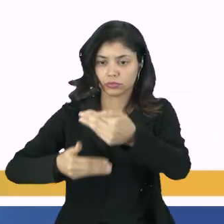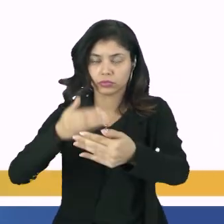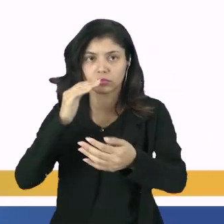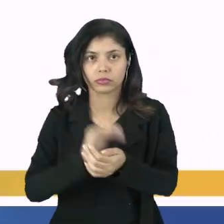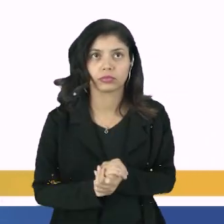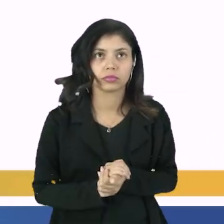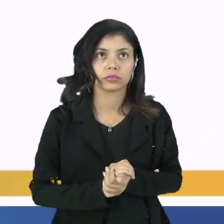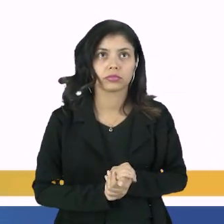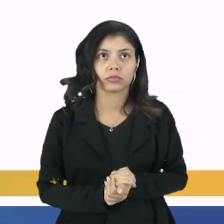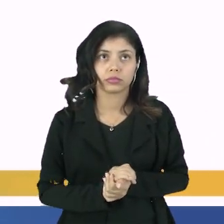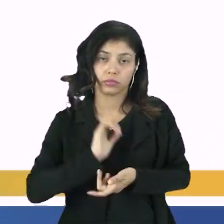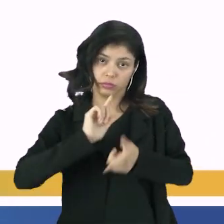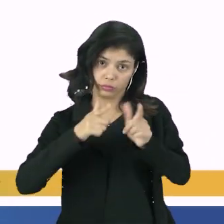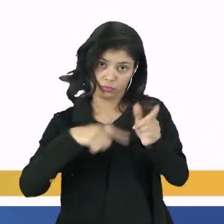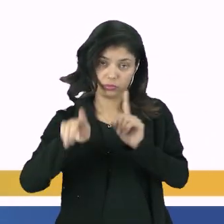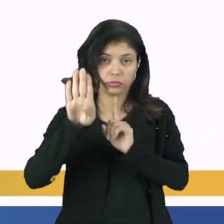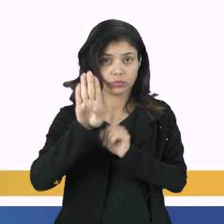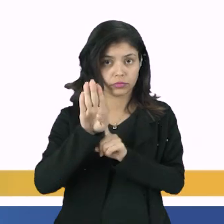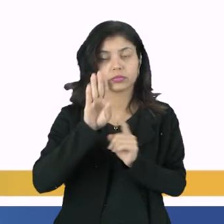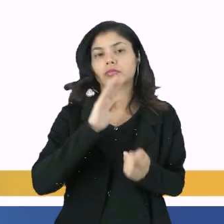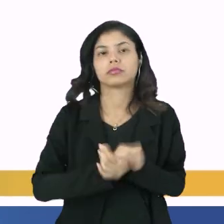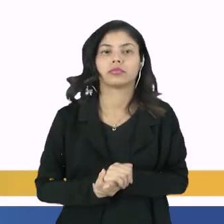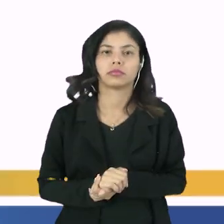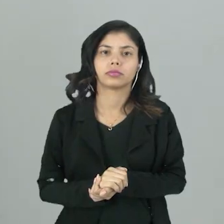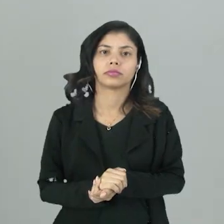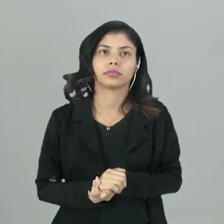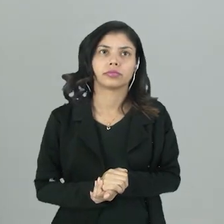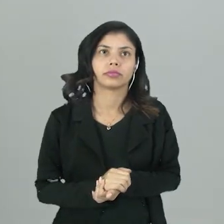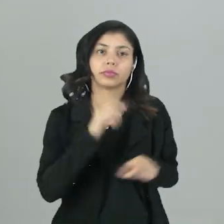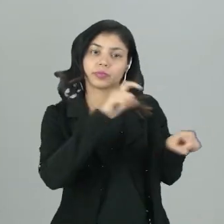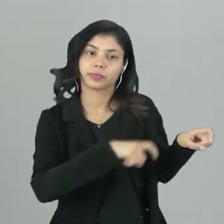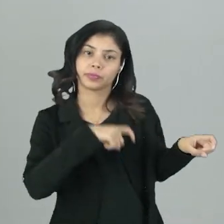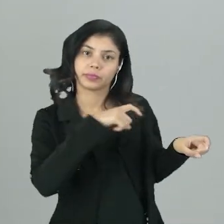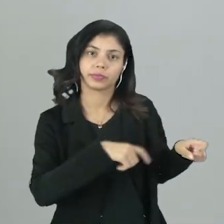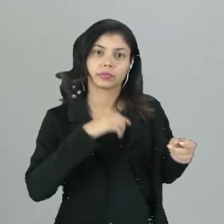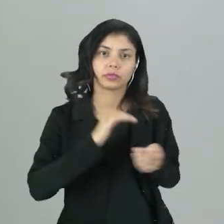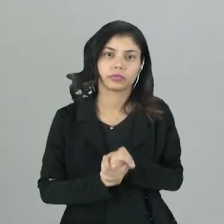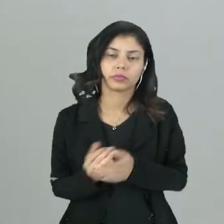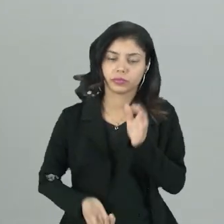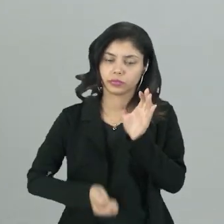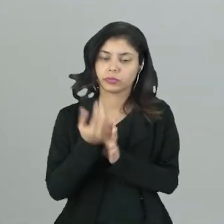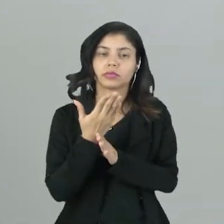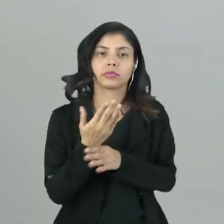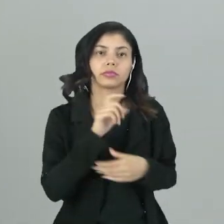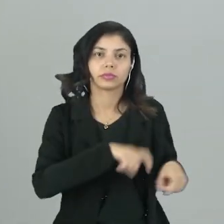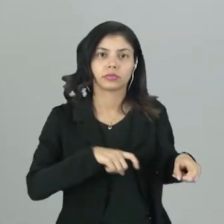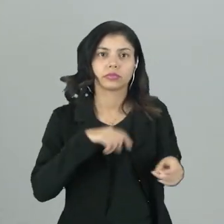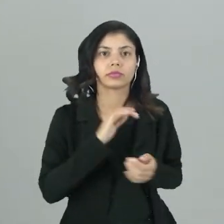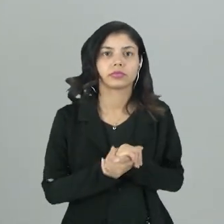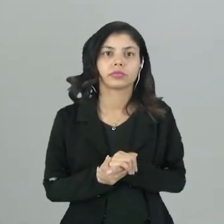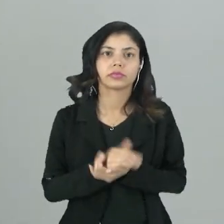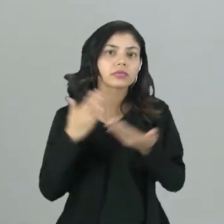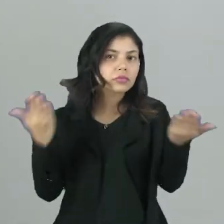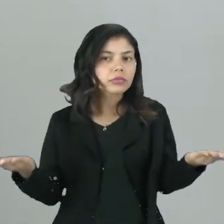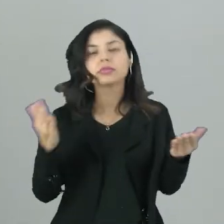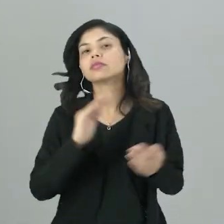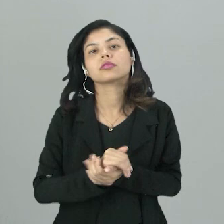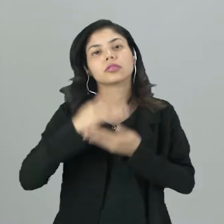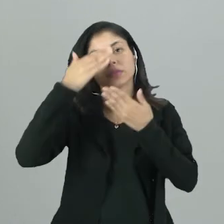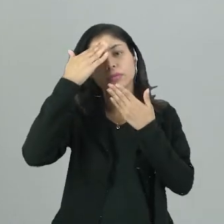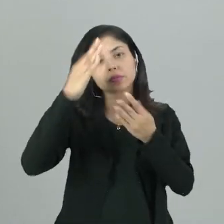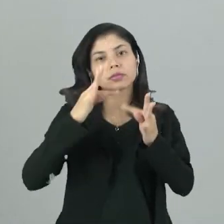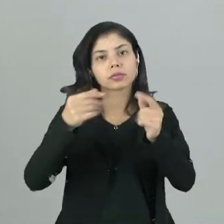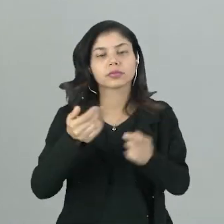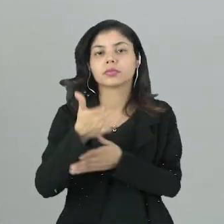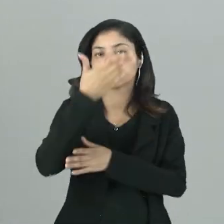de civilização, foi a agricultura, certo? Foi esse advento da agricultura, esse surgimento da agricultura. Então é isso, eu espero que